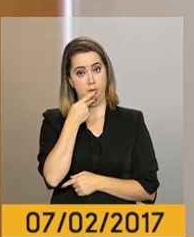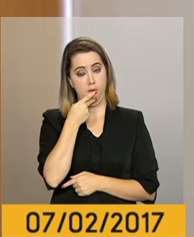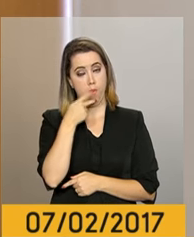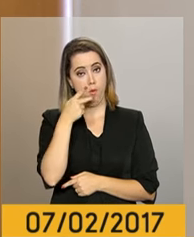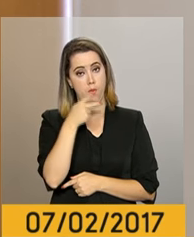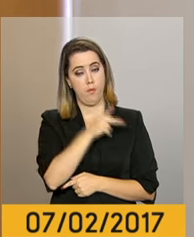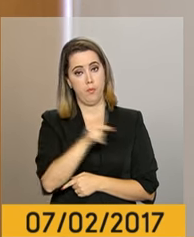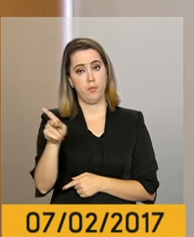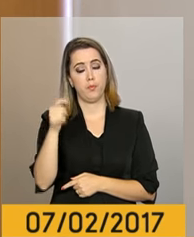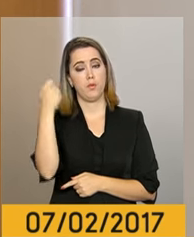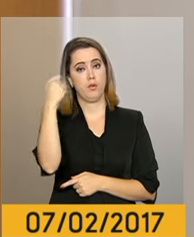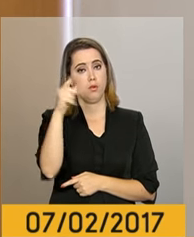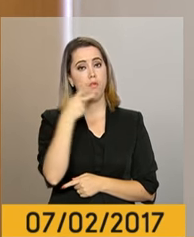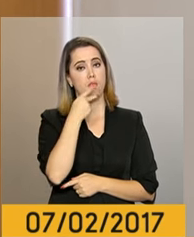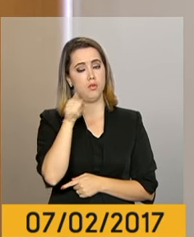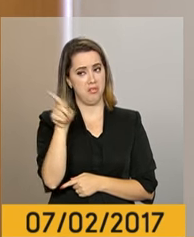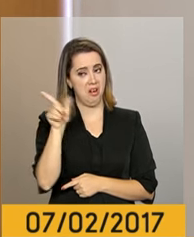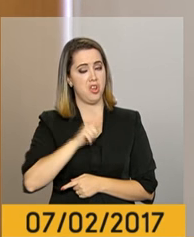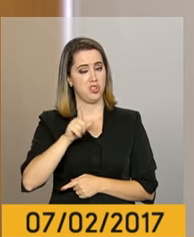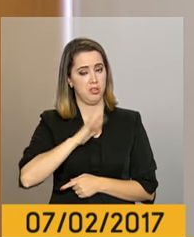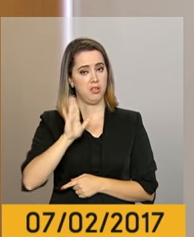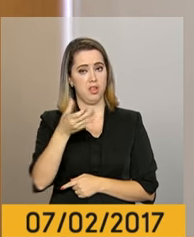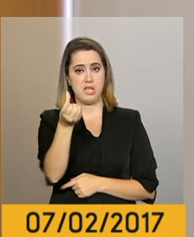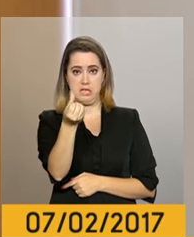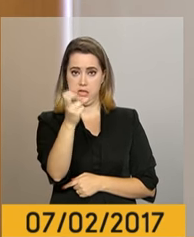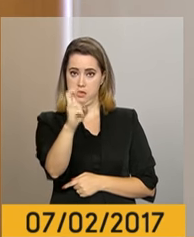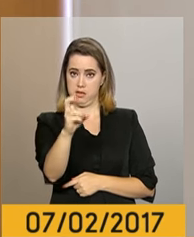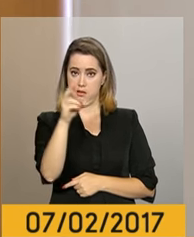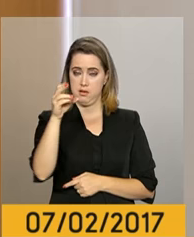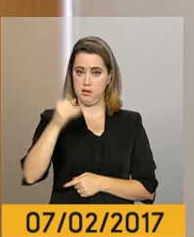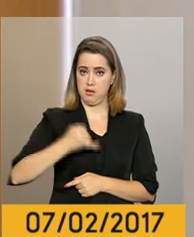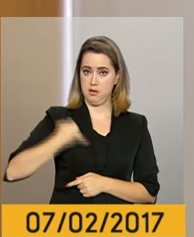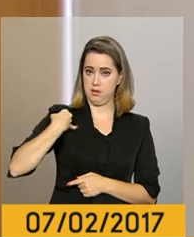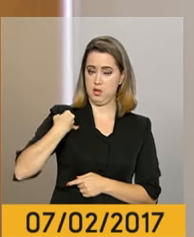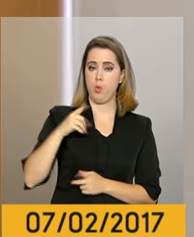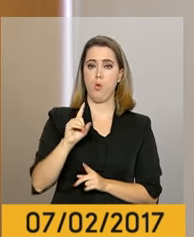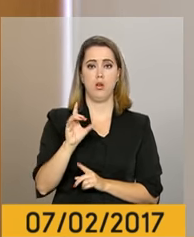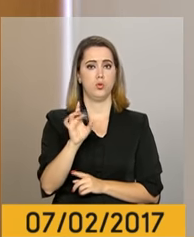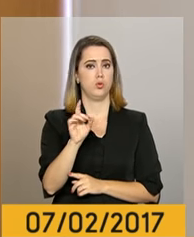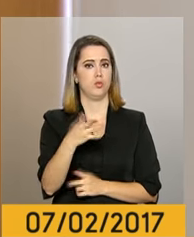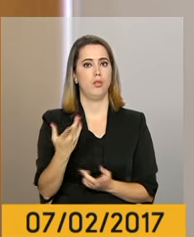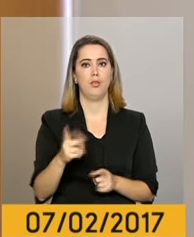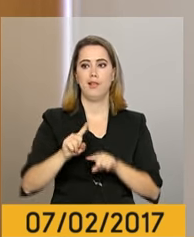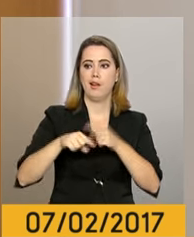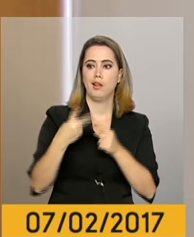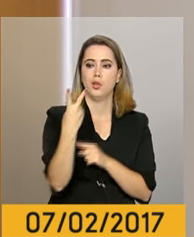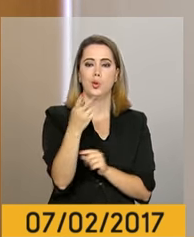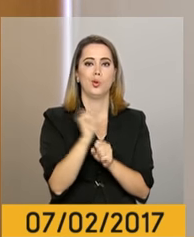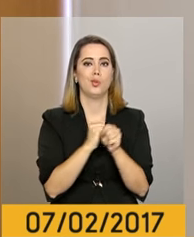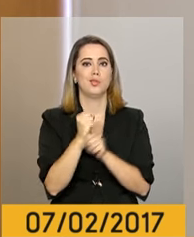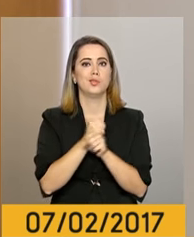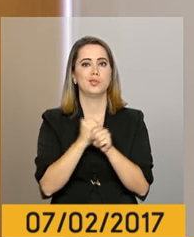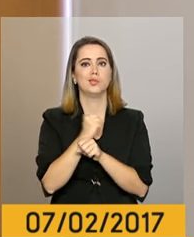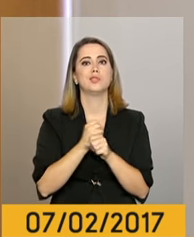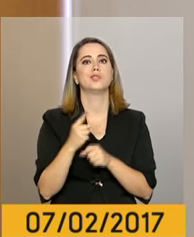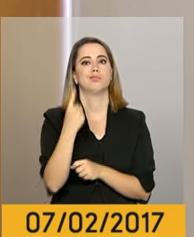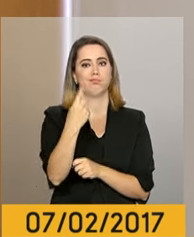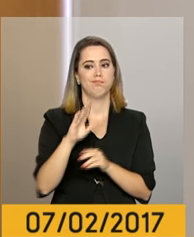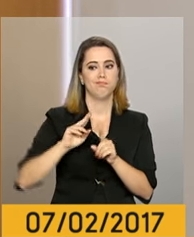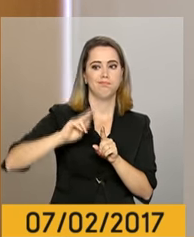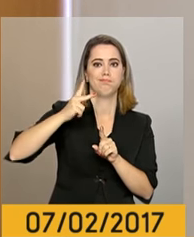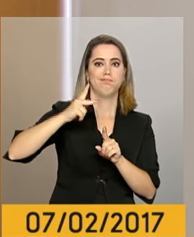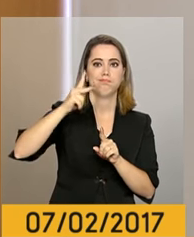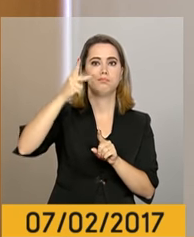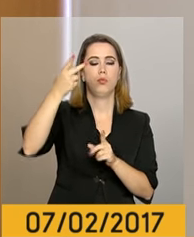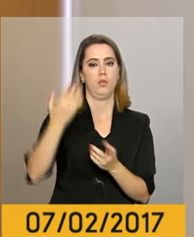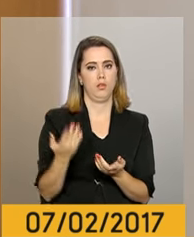idade mínima de 65 anos, e agora também fixamos que a cada 2 anos há mais 1 ano, até atingir os 70 anos. Então, esta é